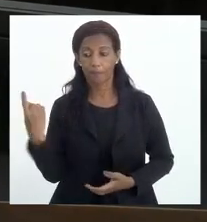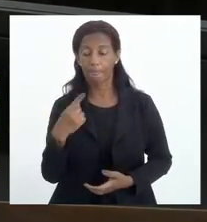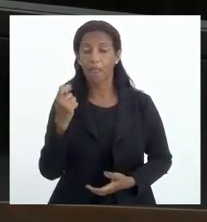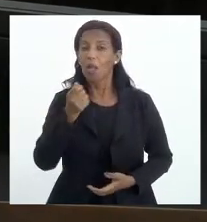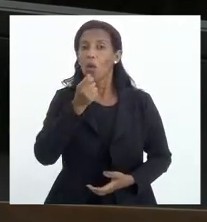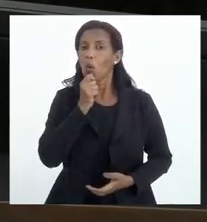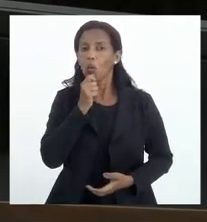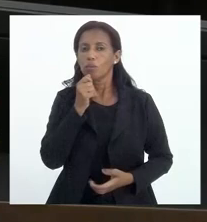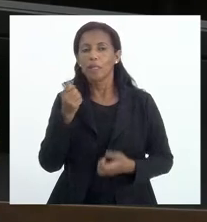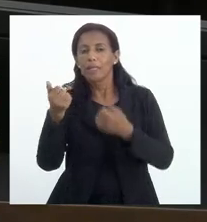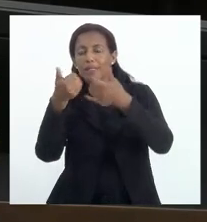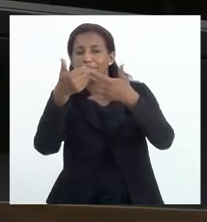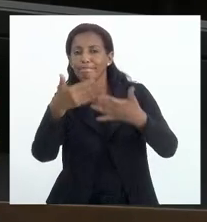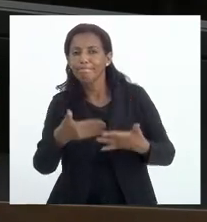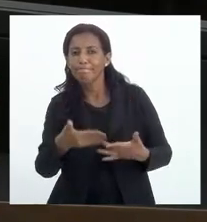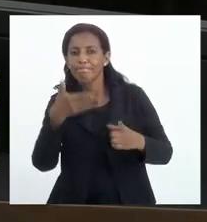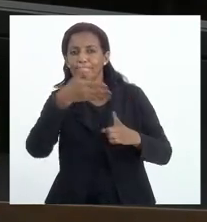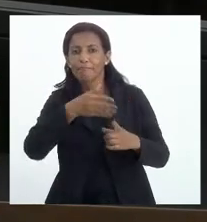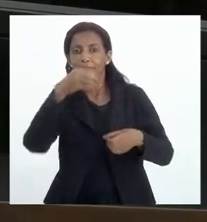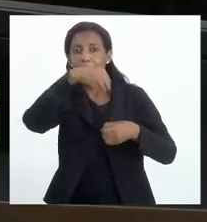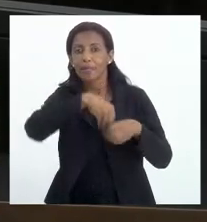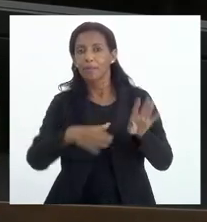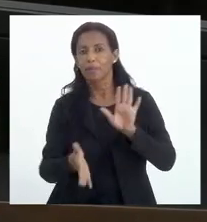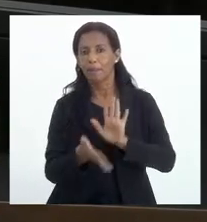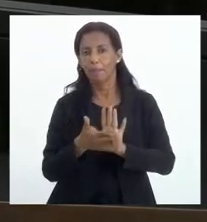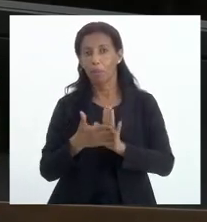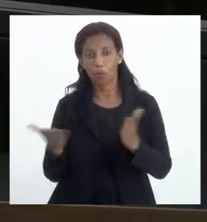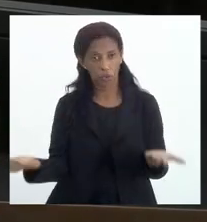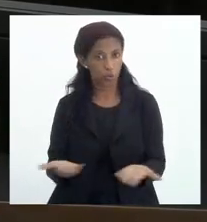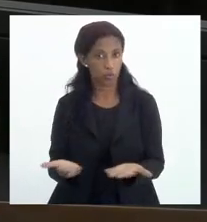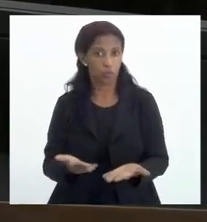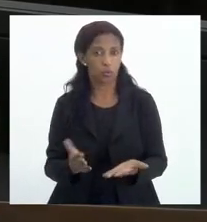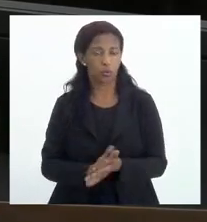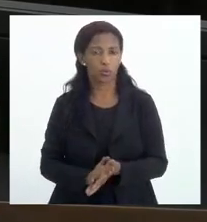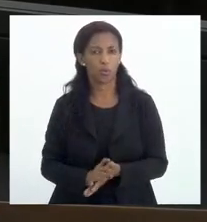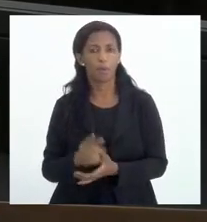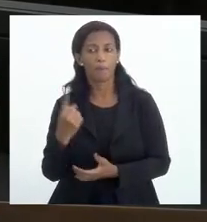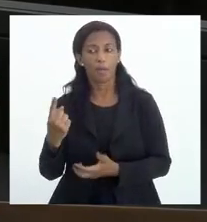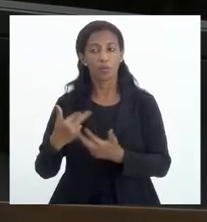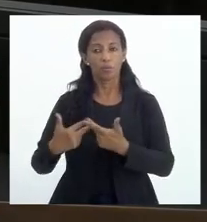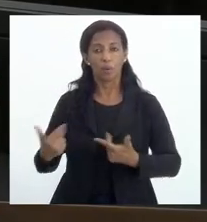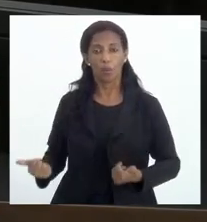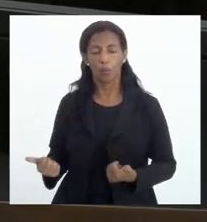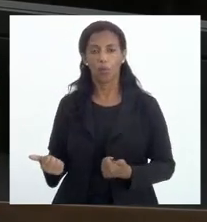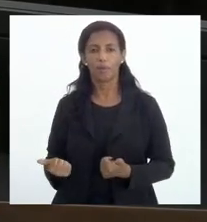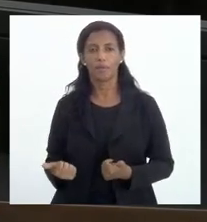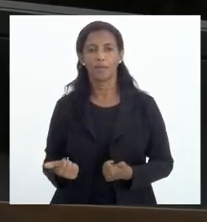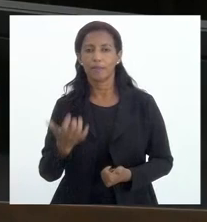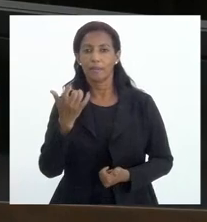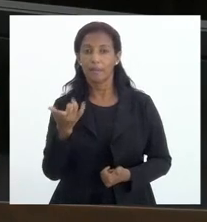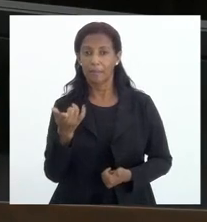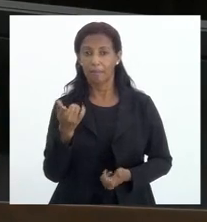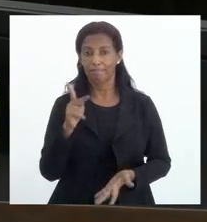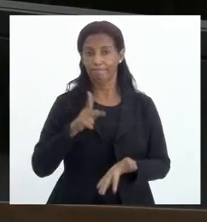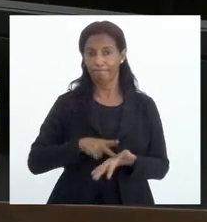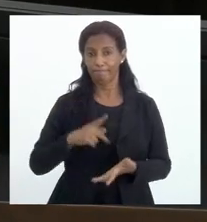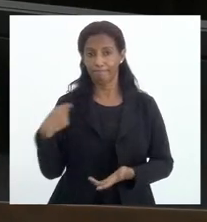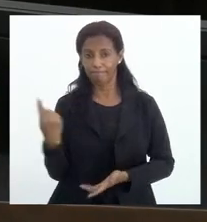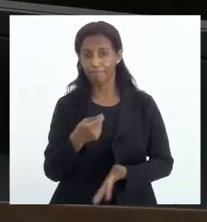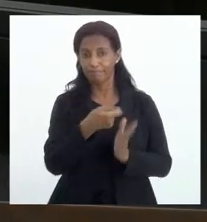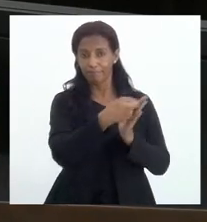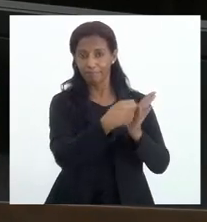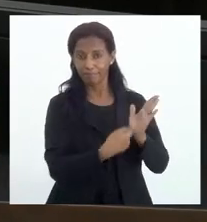ela especificada dentro dessa proposta que nós colocamos, mas uma coisa que é fato para a gente e que está